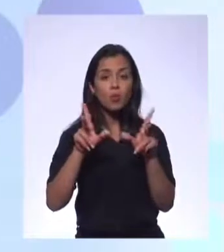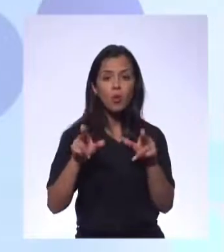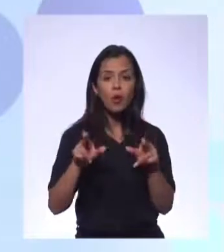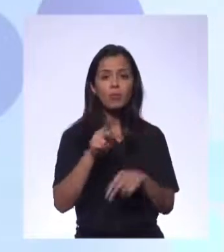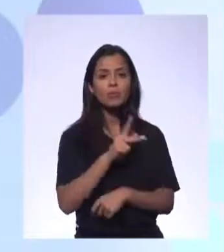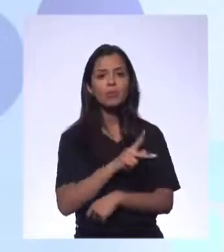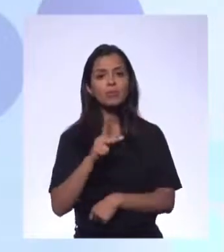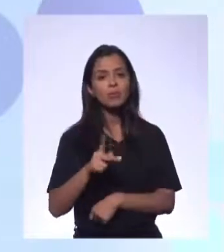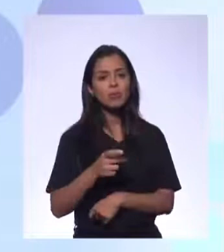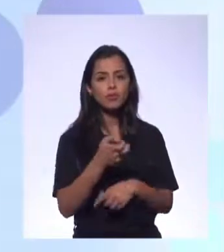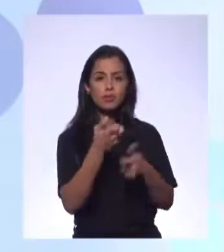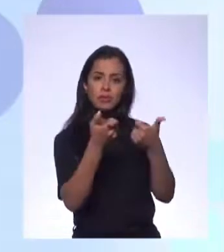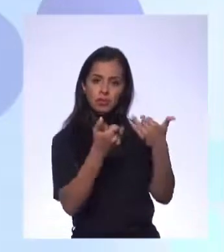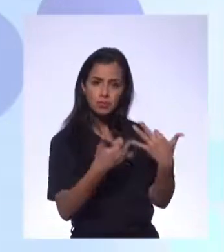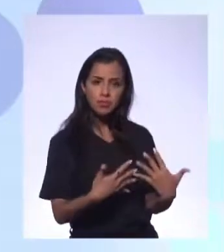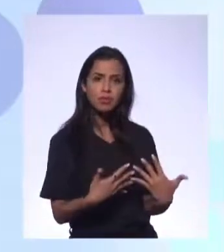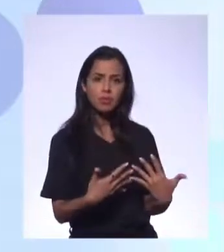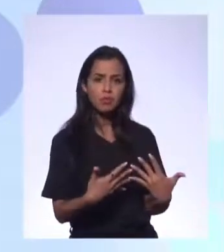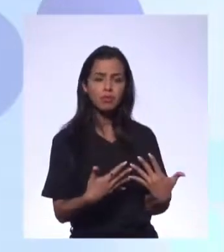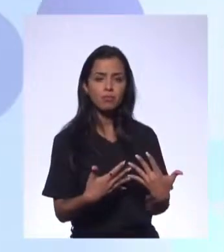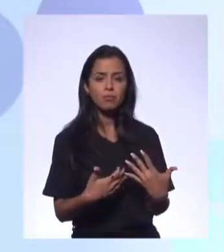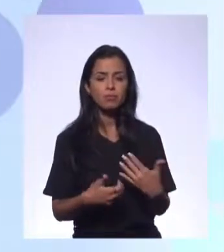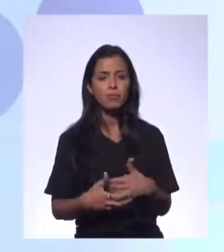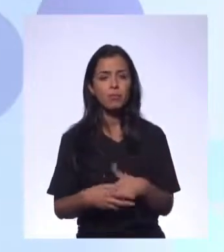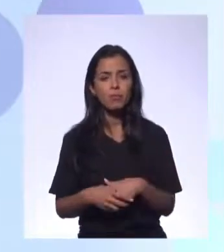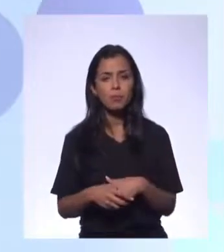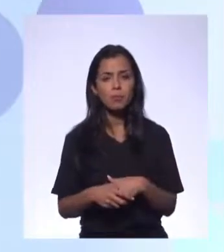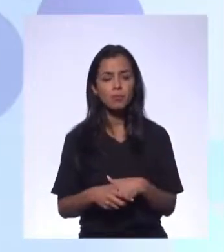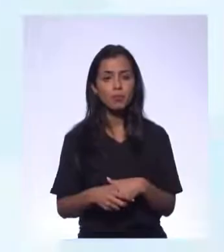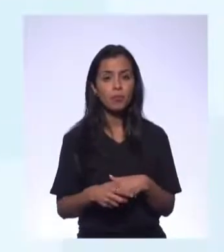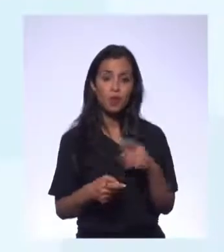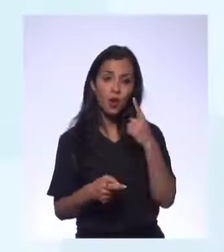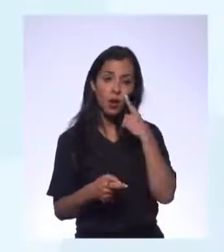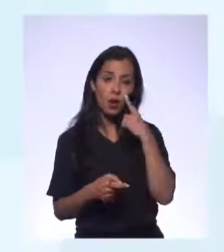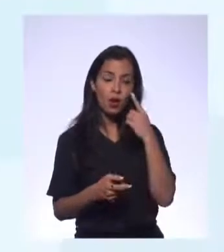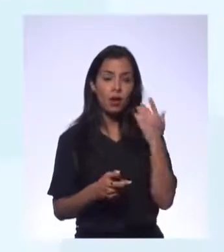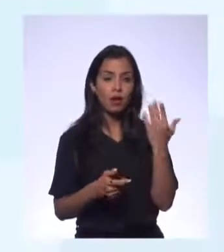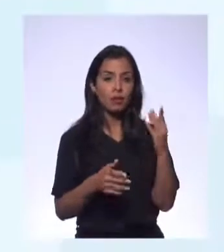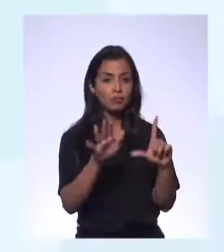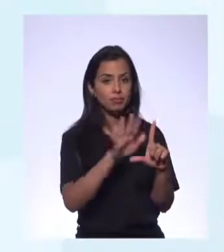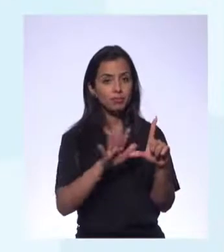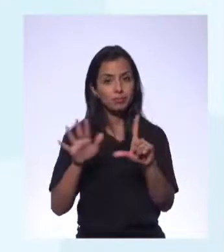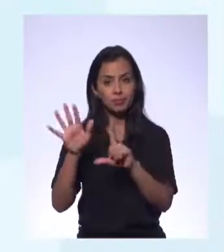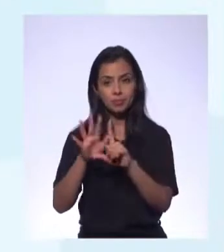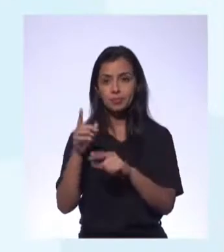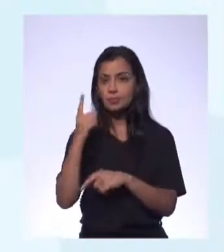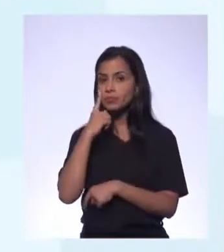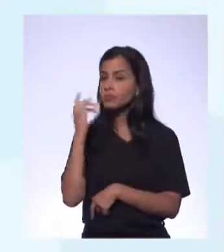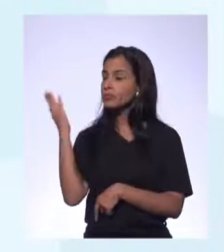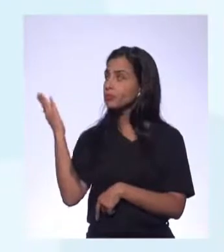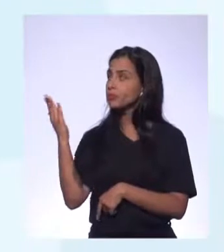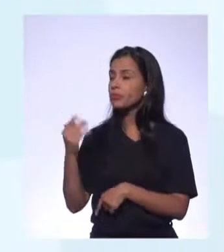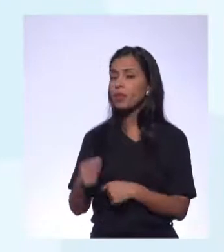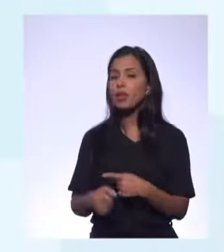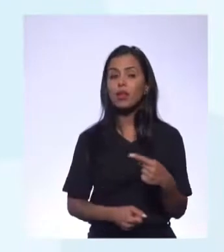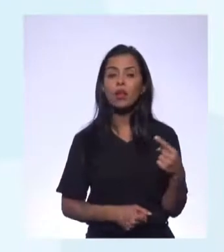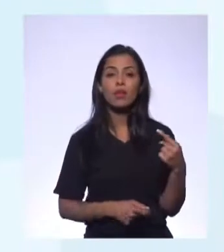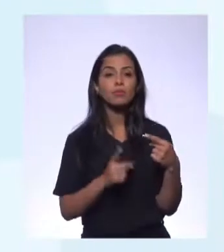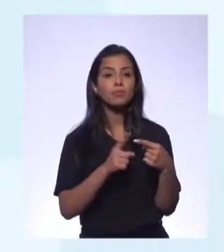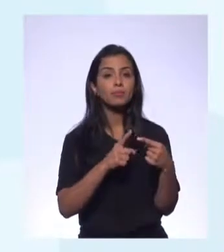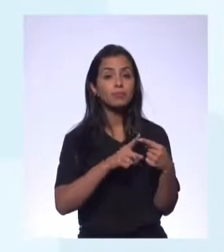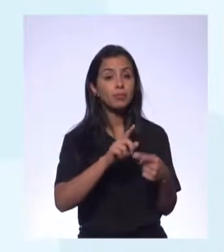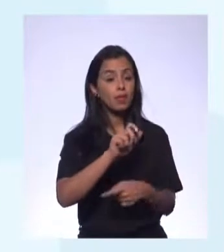professor Carlos acabou de colocar aqui para a gente. Olha lá as imagens, vou pedir para voltar rapidinho. A primeira, a imagem